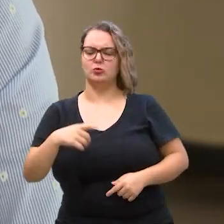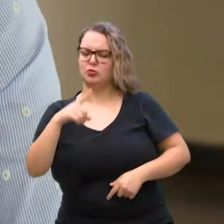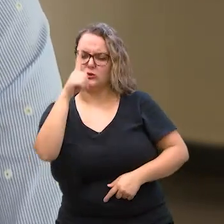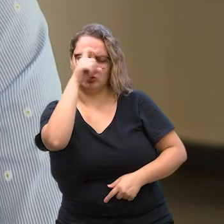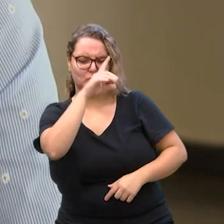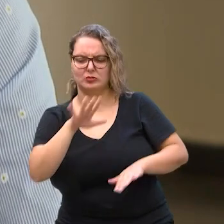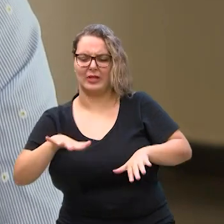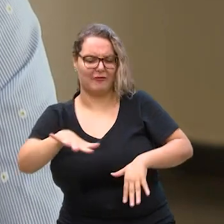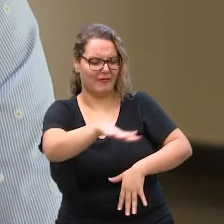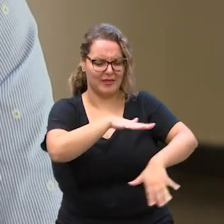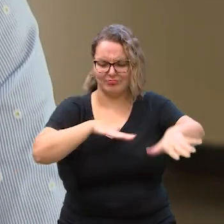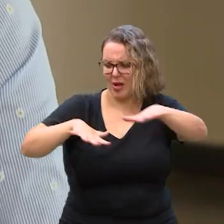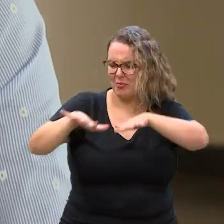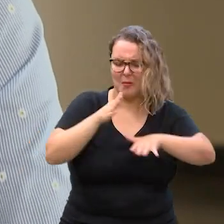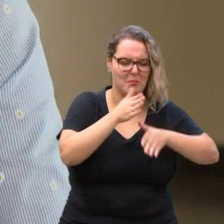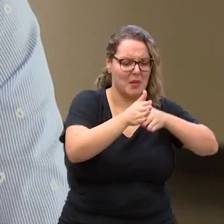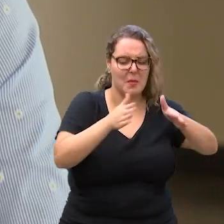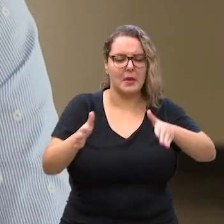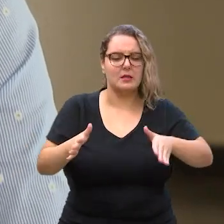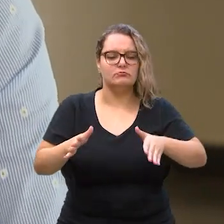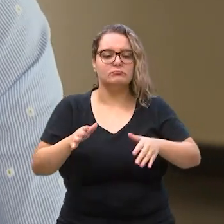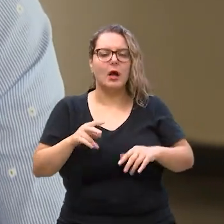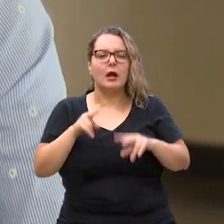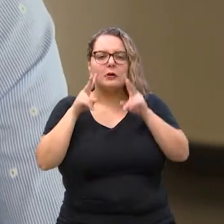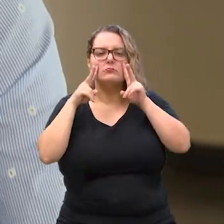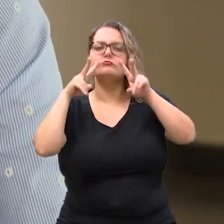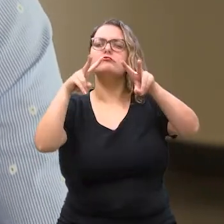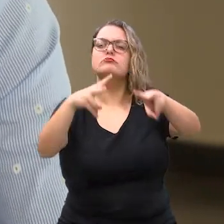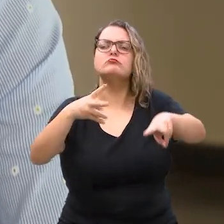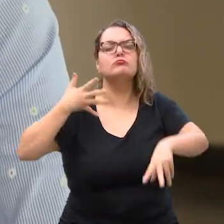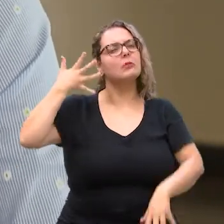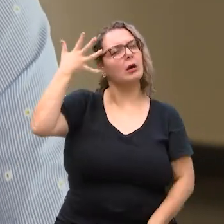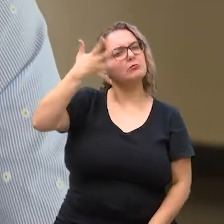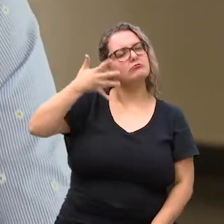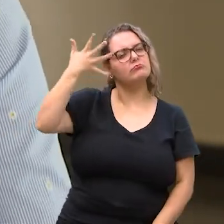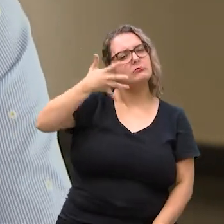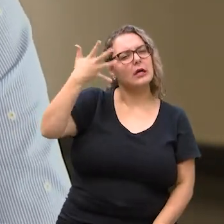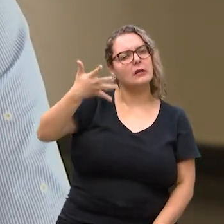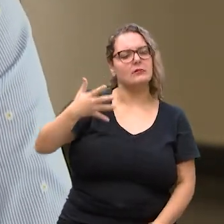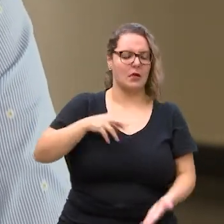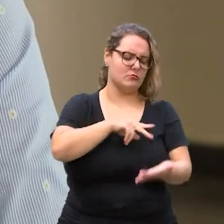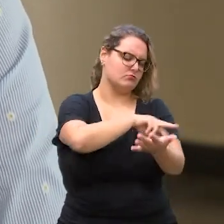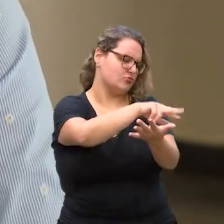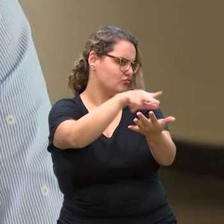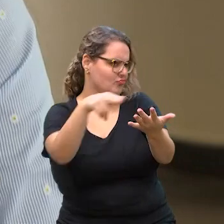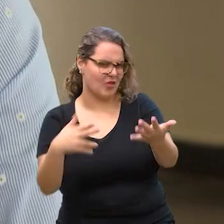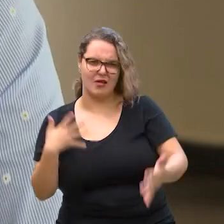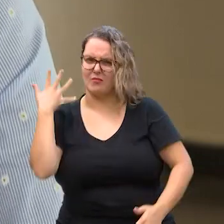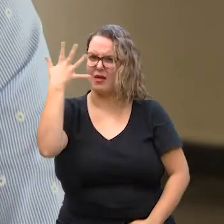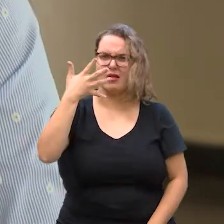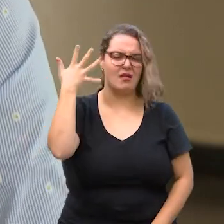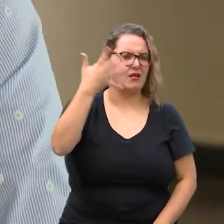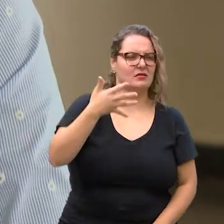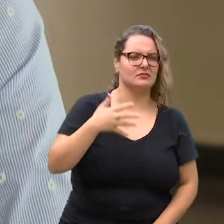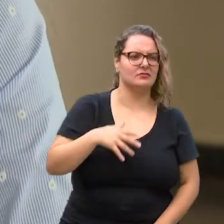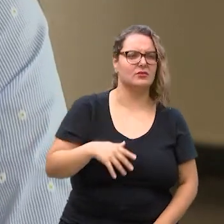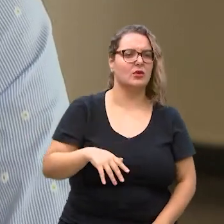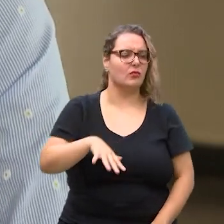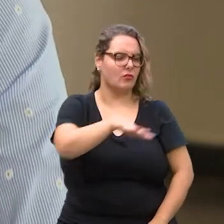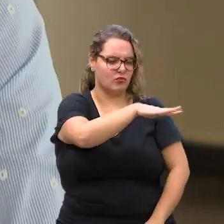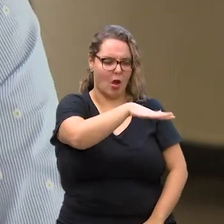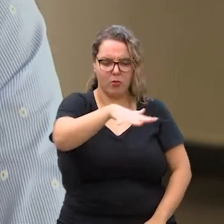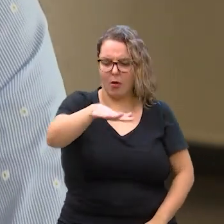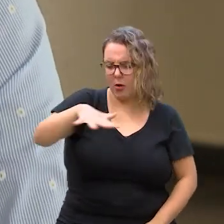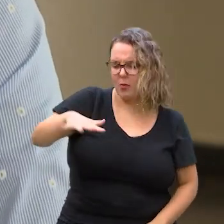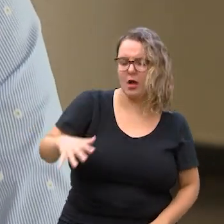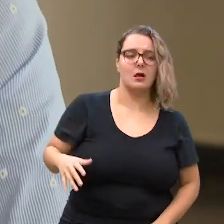me identifiquei com o esporte quando eu vi uma palestra, numa semana de estudos, onde a gente tem várias palestras dentro do curso sobre as mais diversas áreas que a